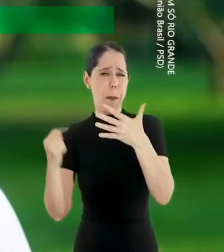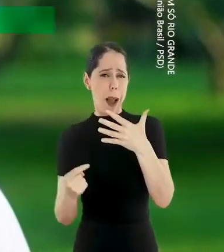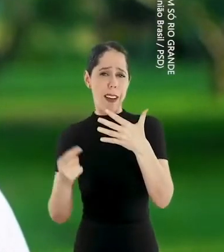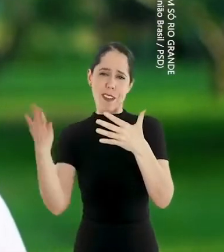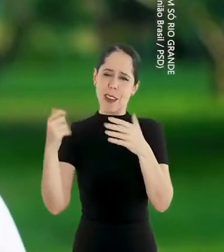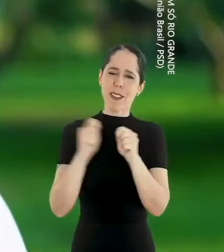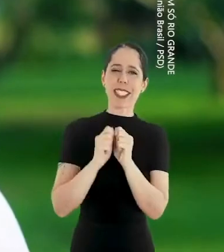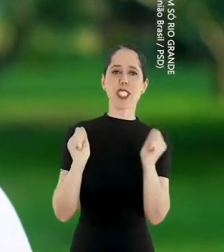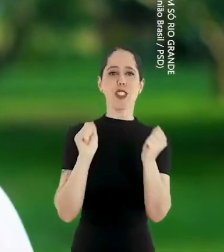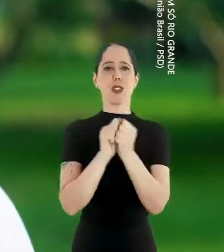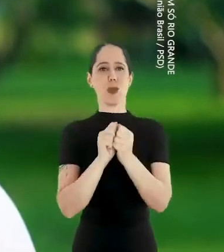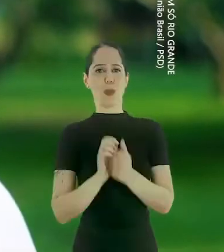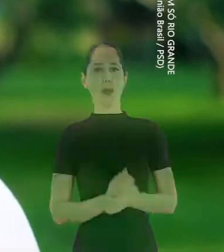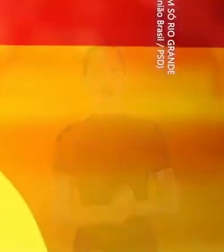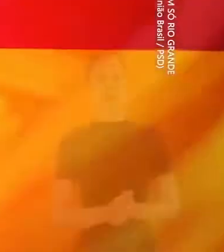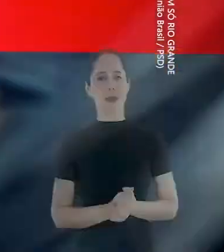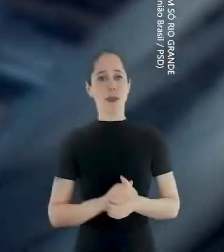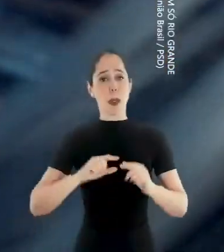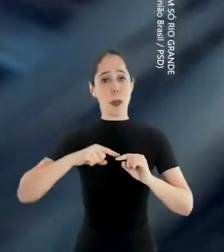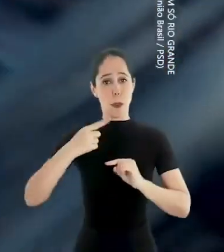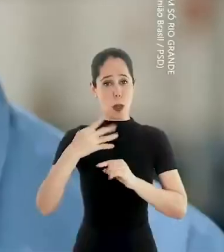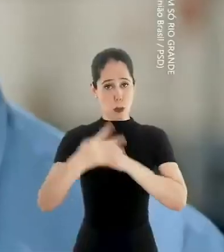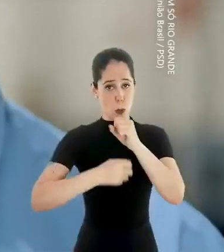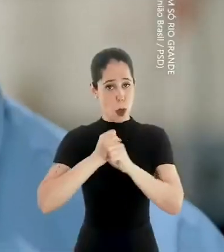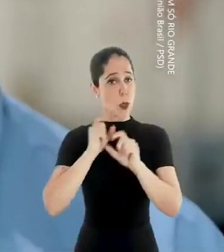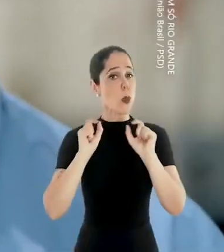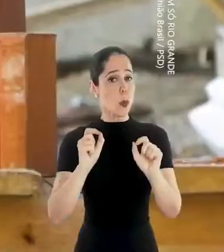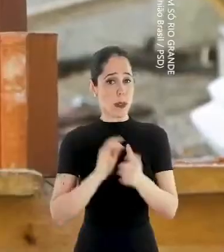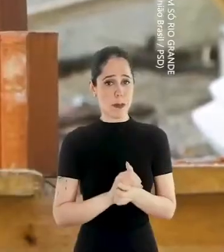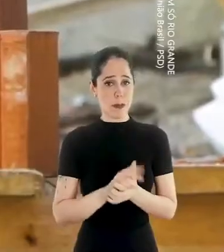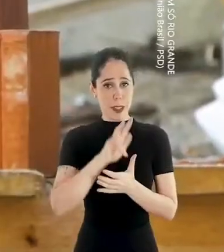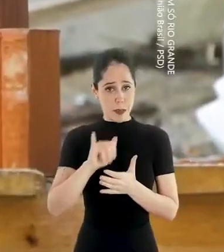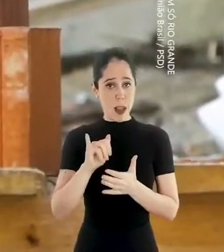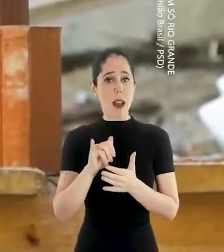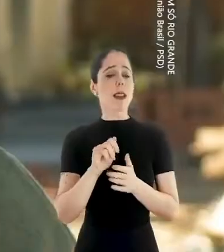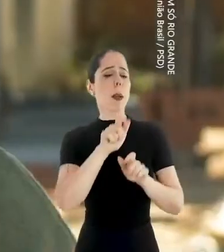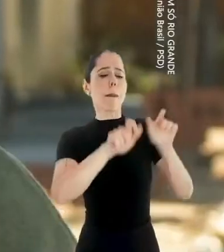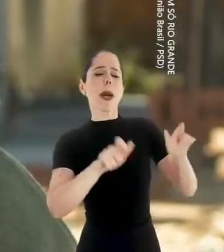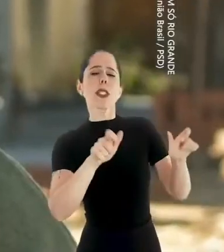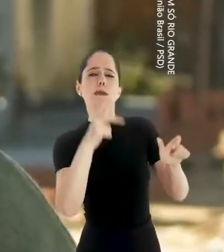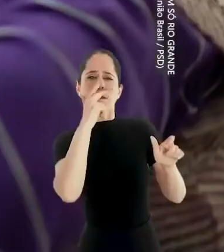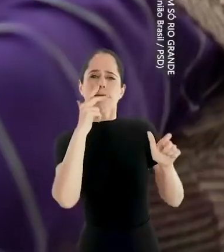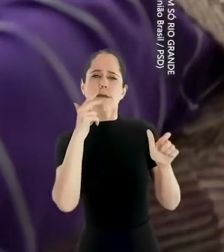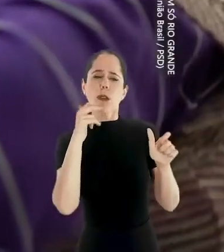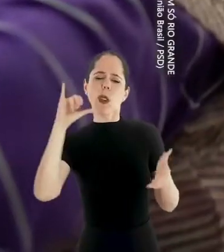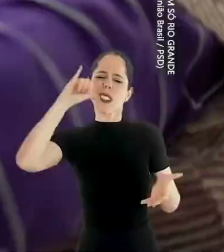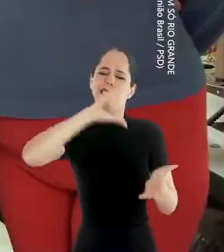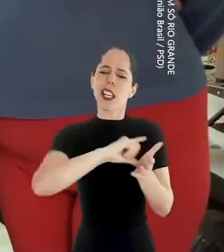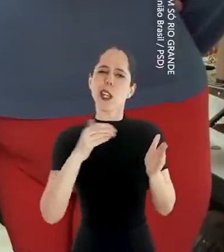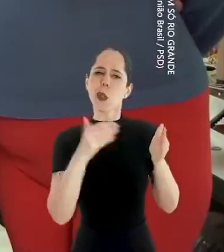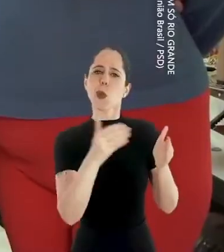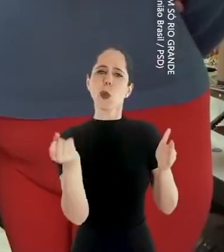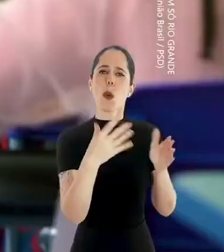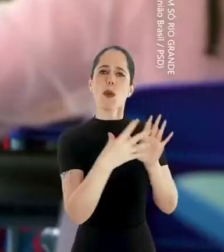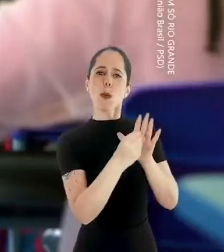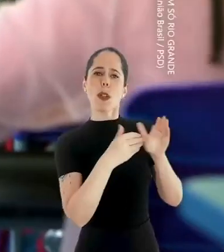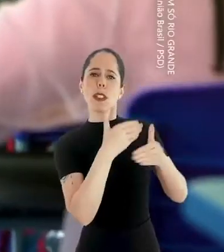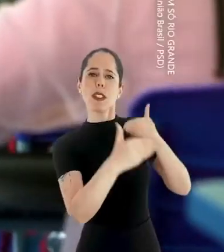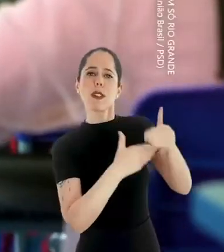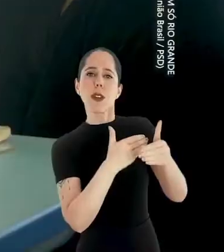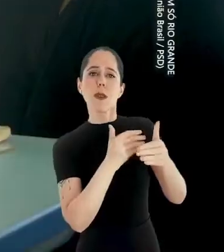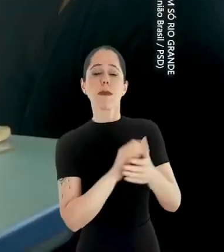feito. Vamos fazer juntos. Nos próximos 4 anos, vamos colocar as pessoas no centro de um novo modelo